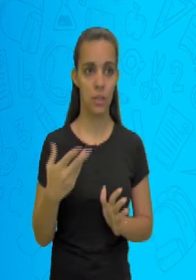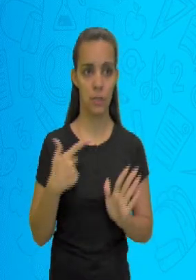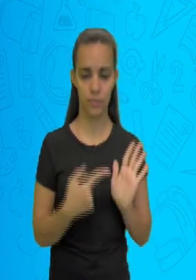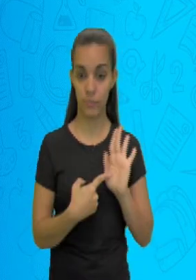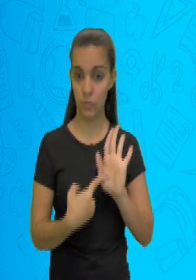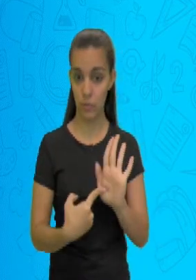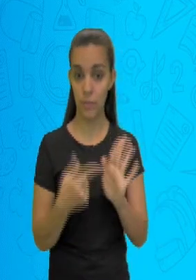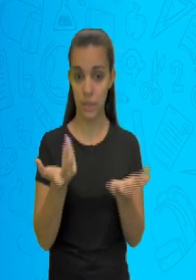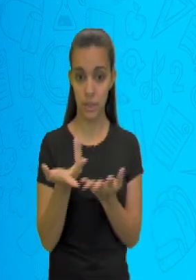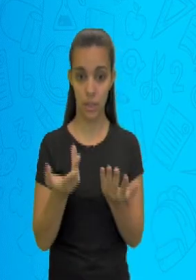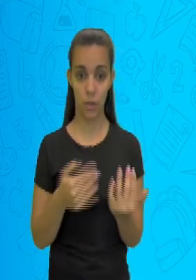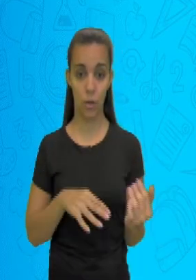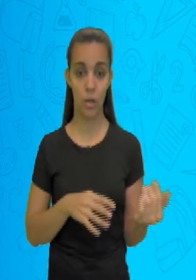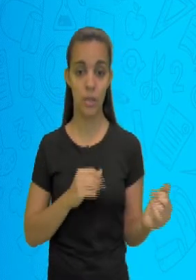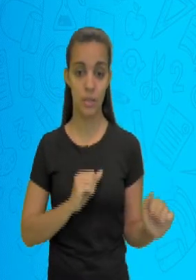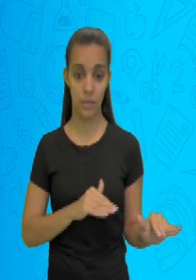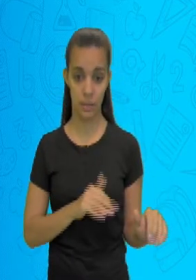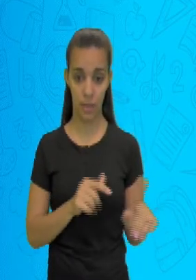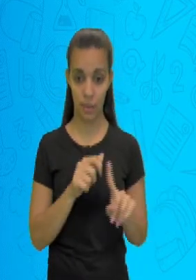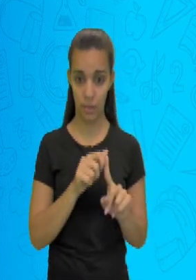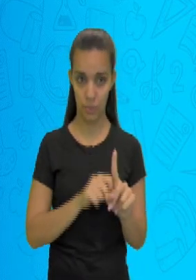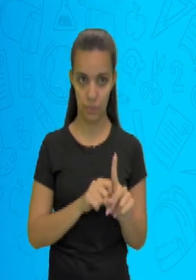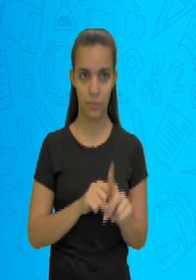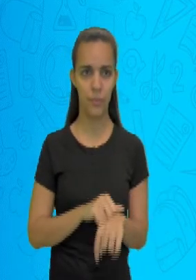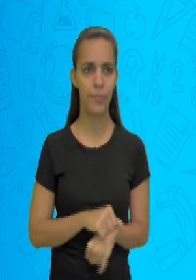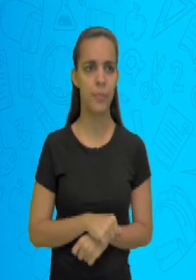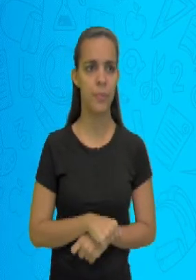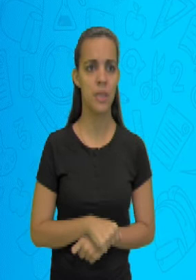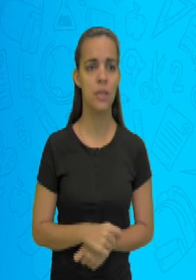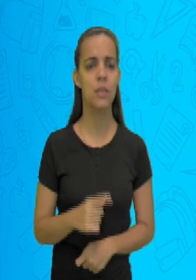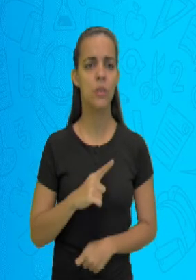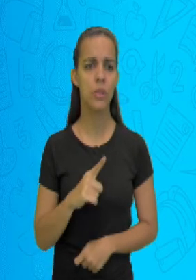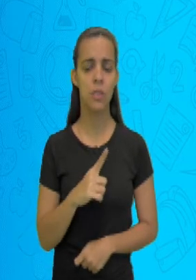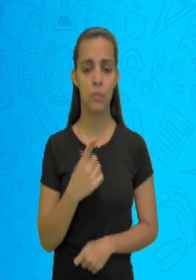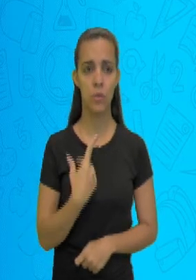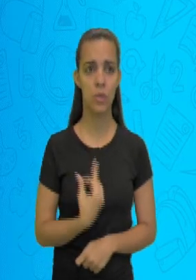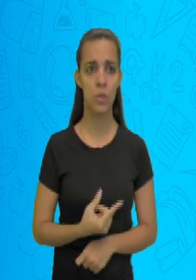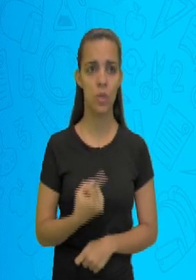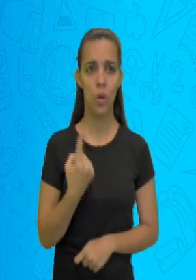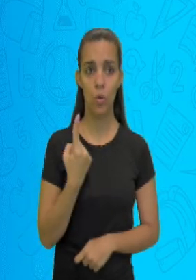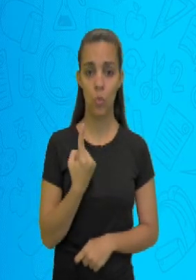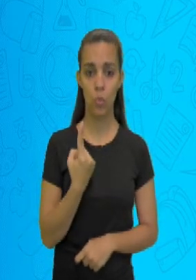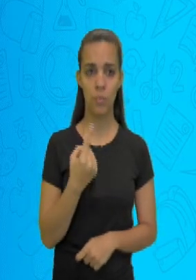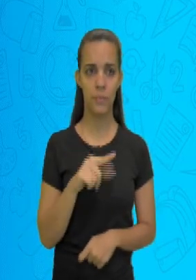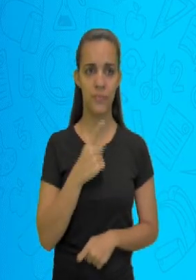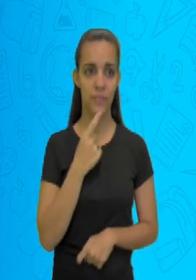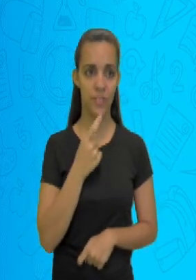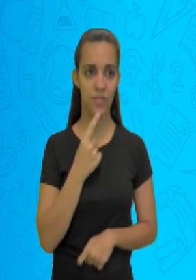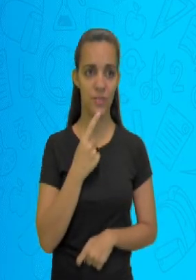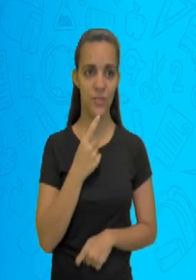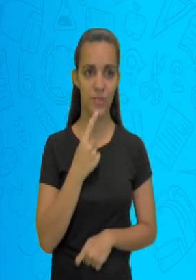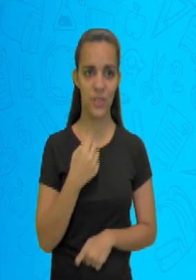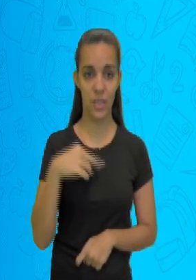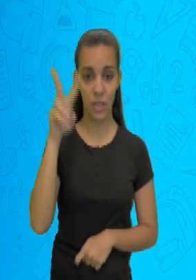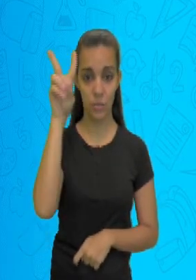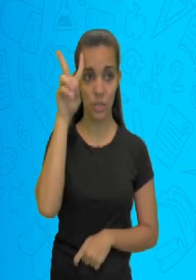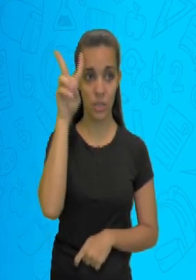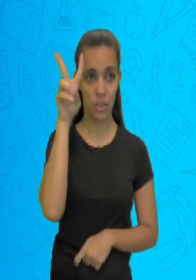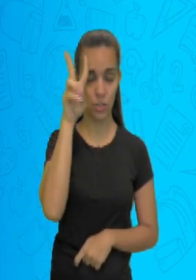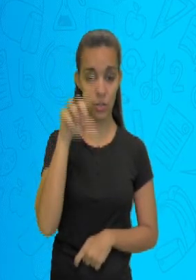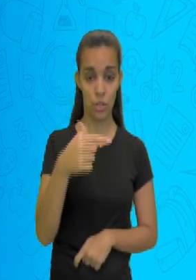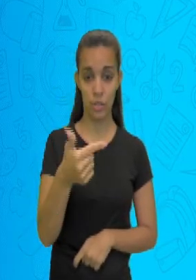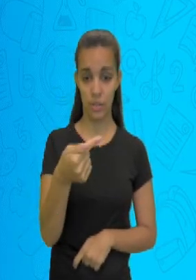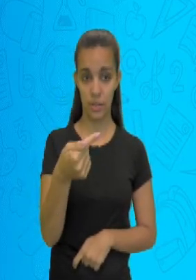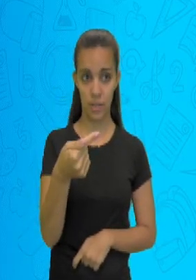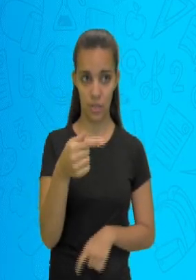de setembro, que a gente já tinha visto anteriormente, e nós temos aqui em vermelho, na segunda-feira, o dia